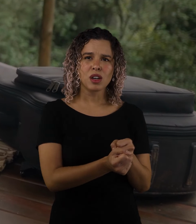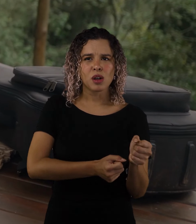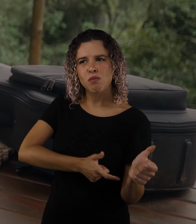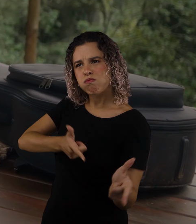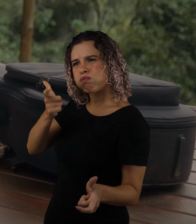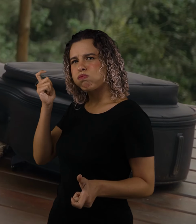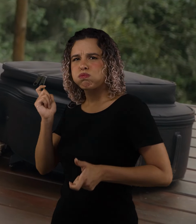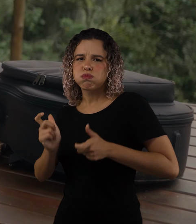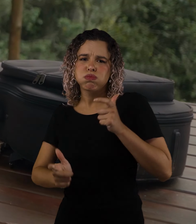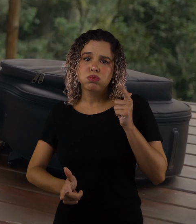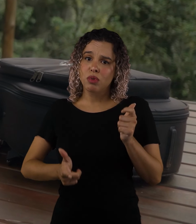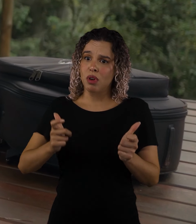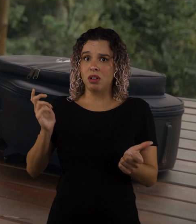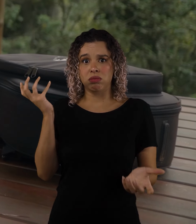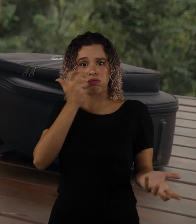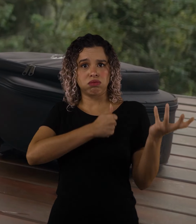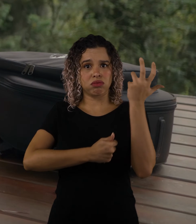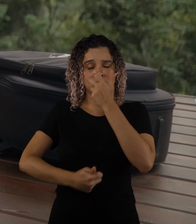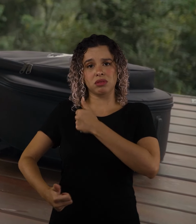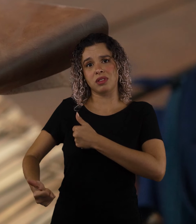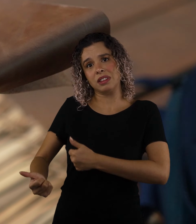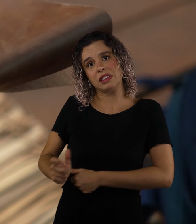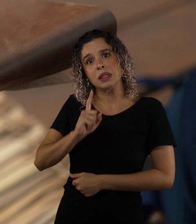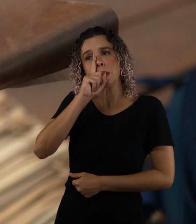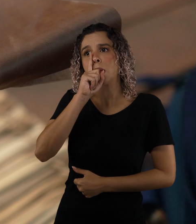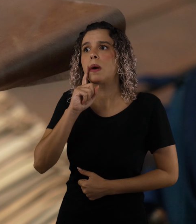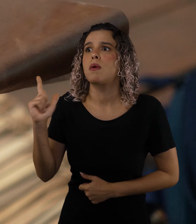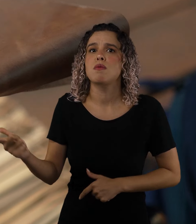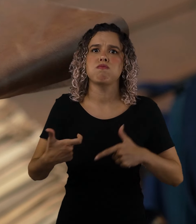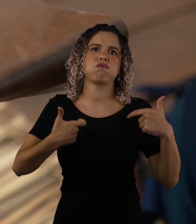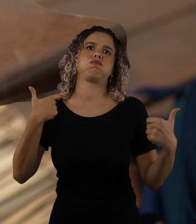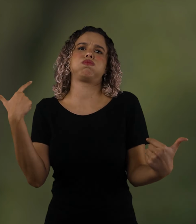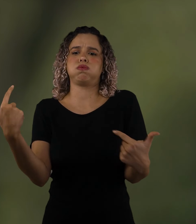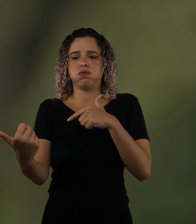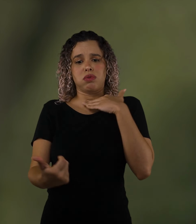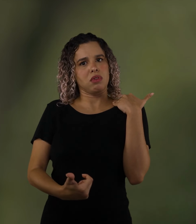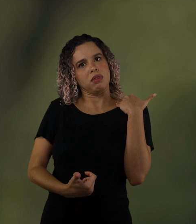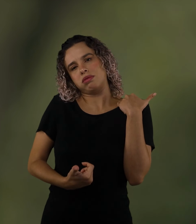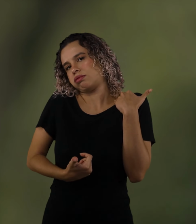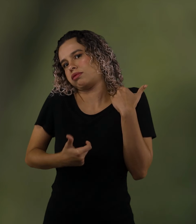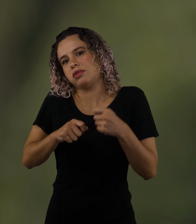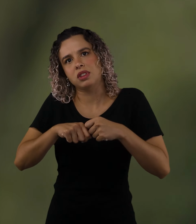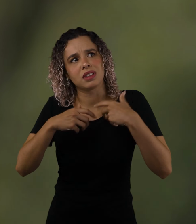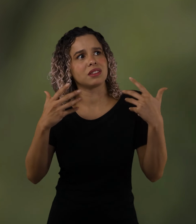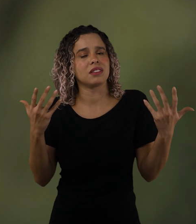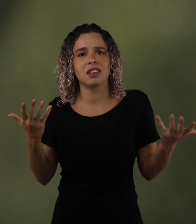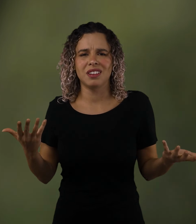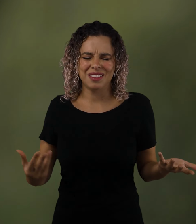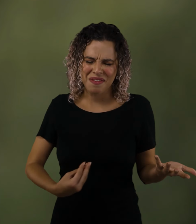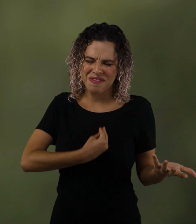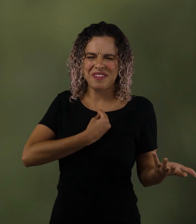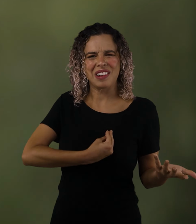killed, what a way. Sentada em um deck, abro um caderno com capa de